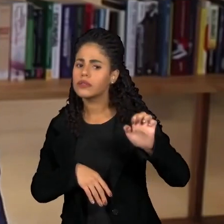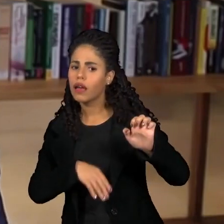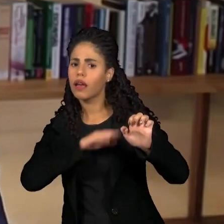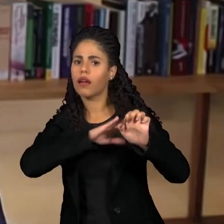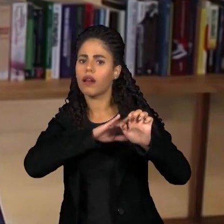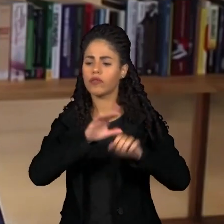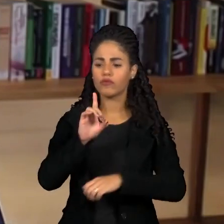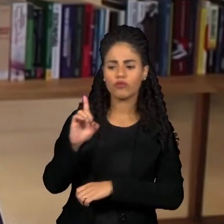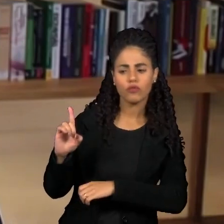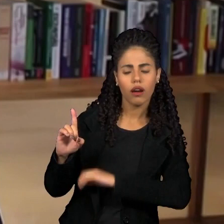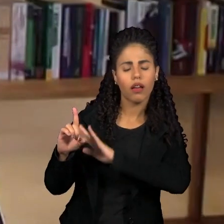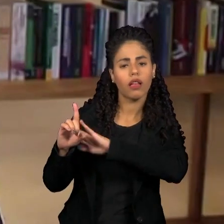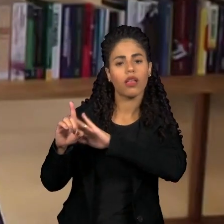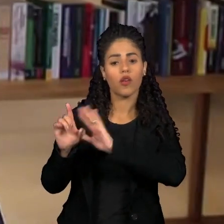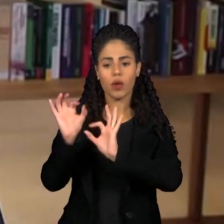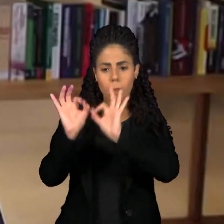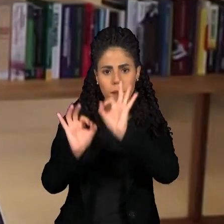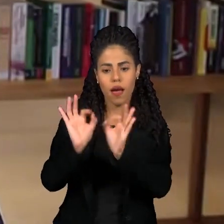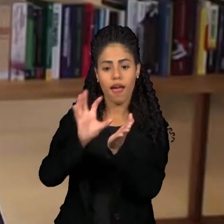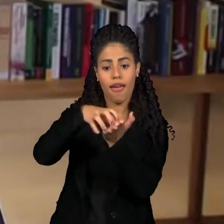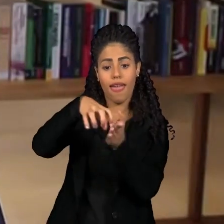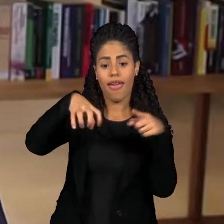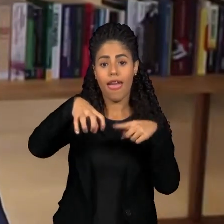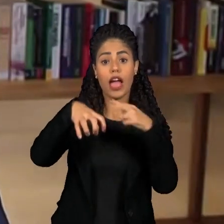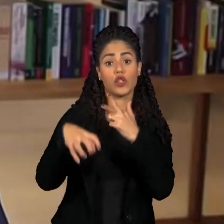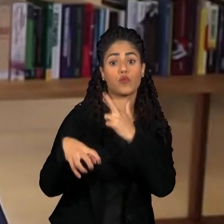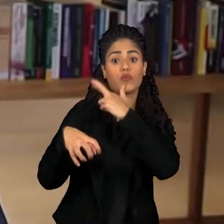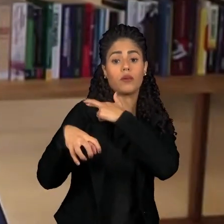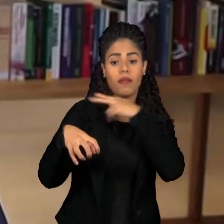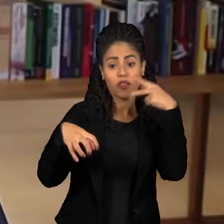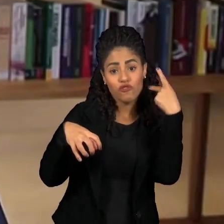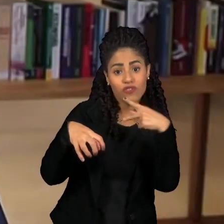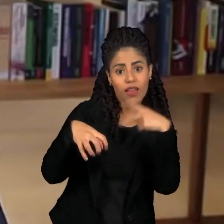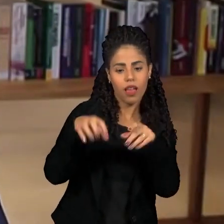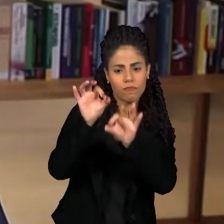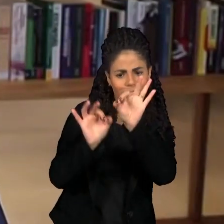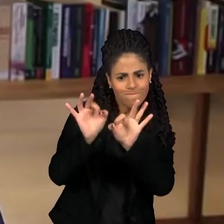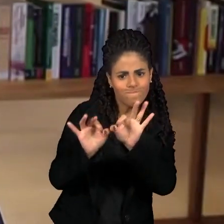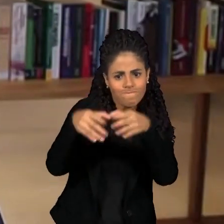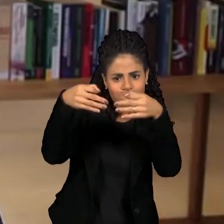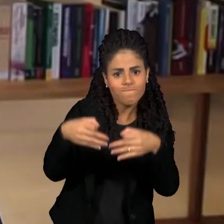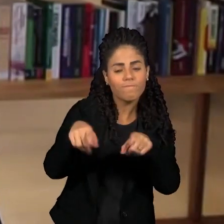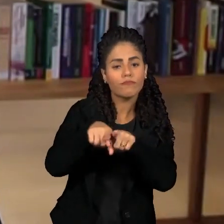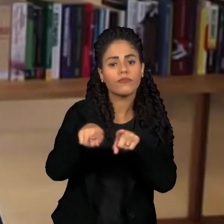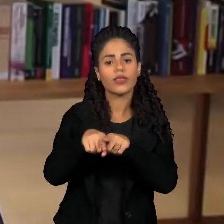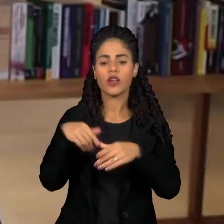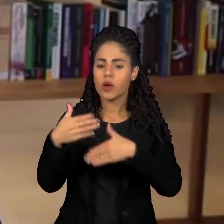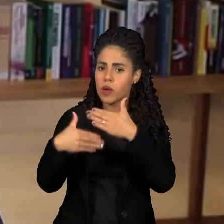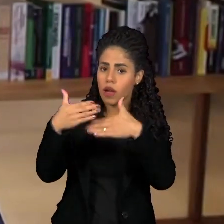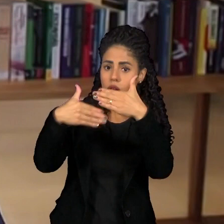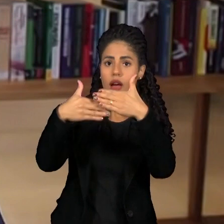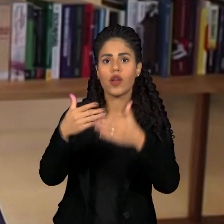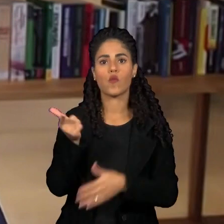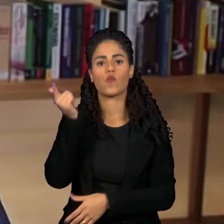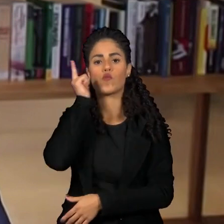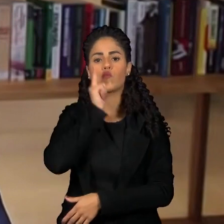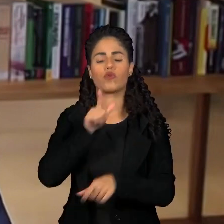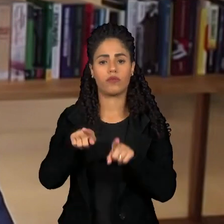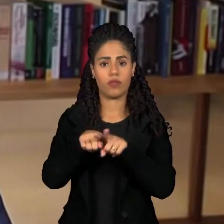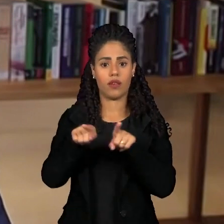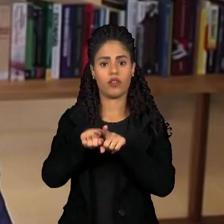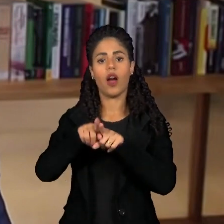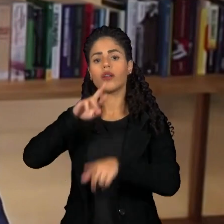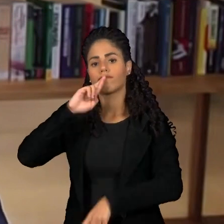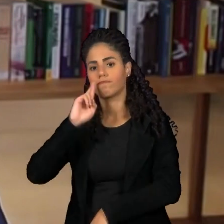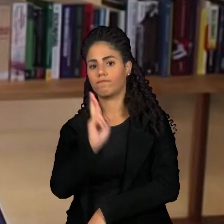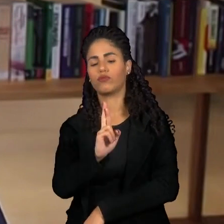ele tem esse impulso de organização, né? Então a gente acaba tendo uma Constituição que é progressista, mas que é resultado já